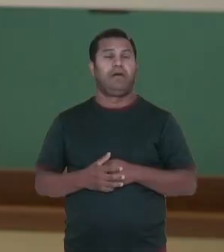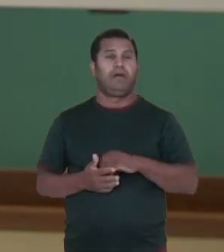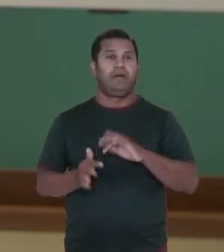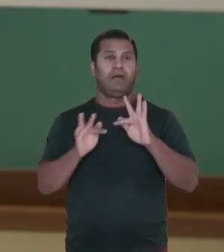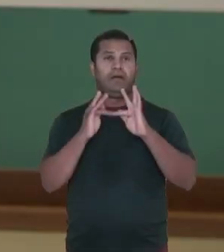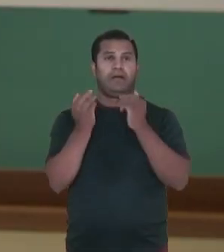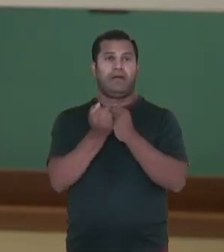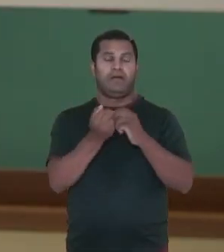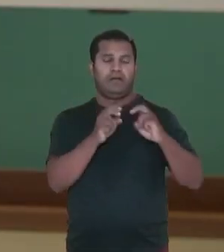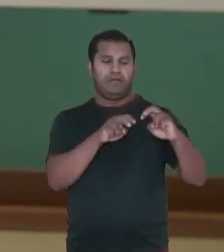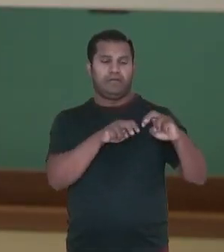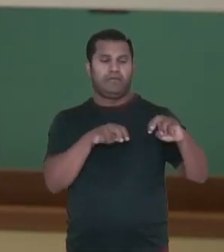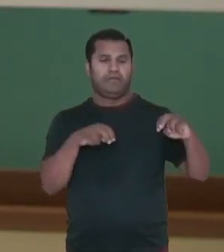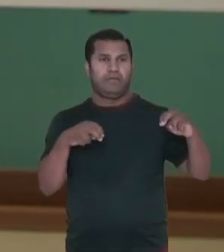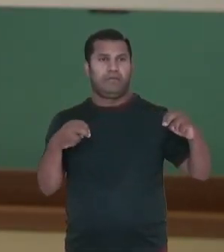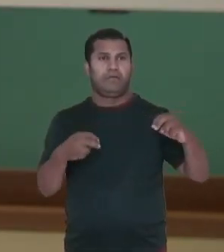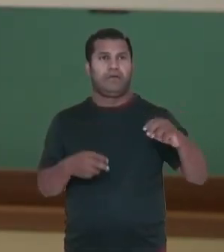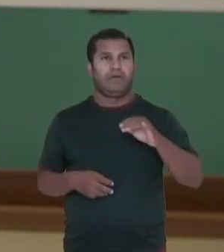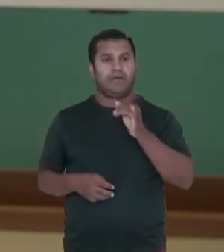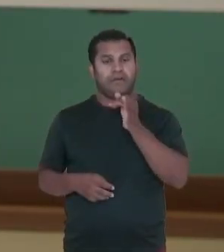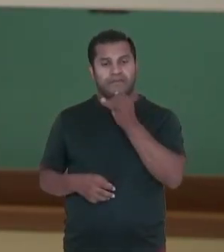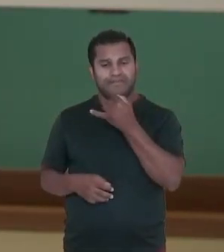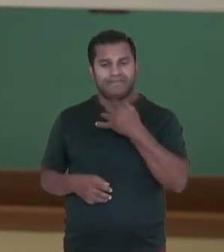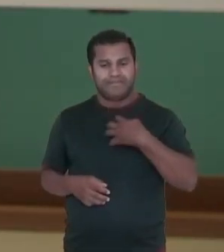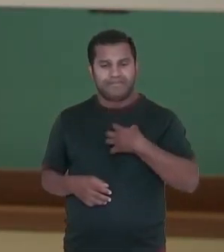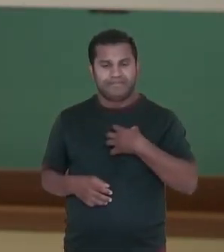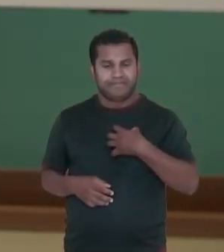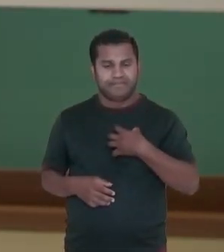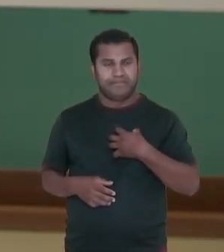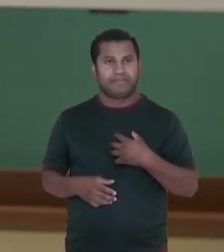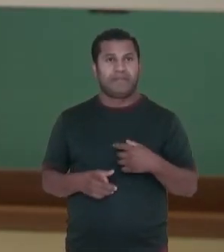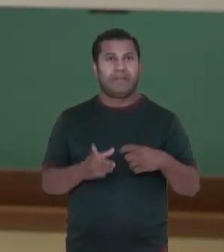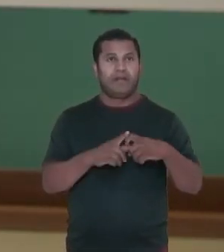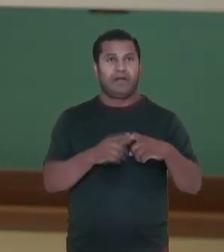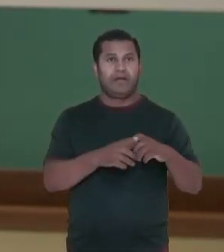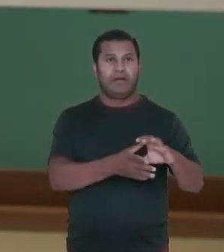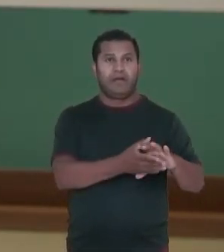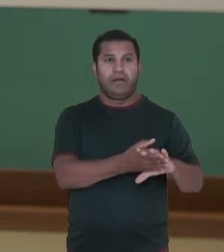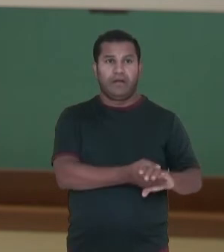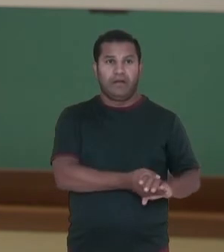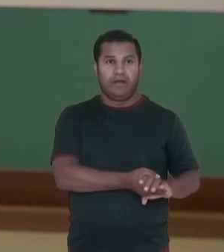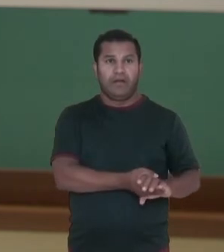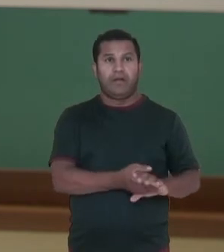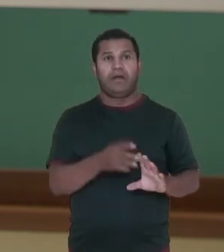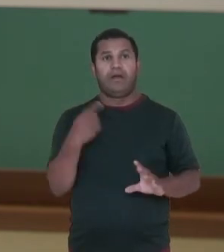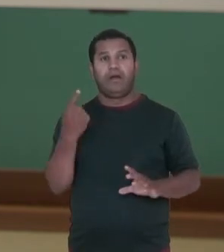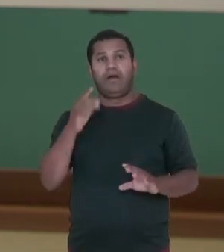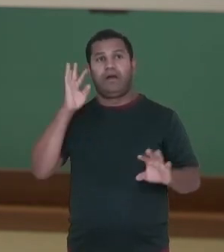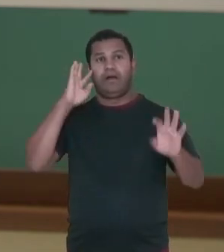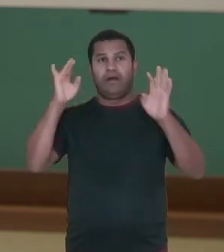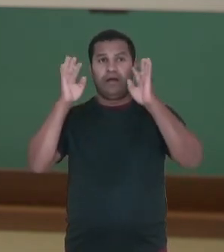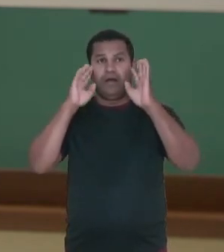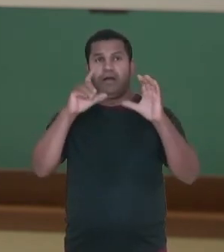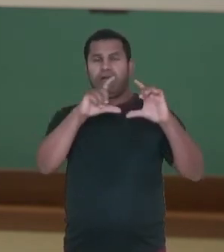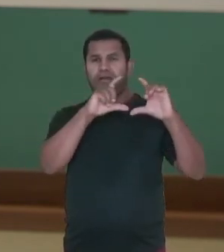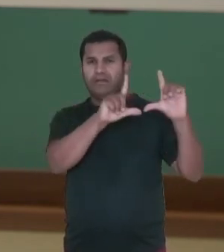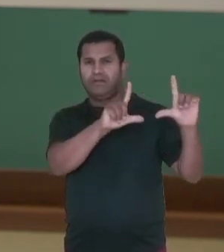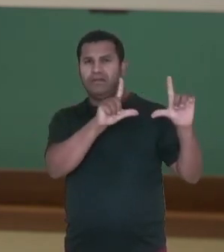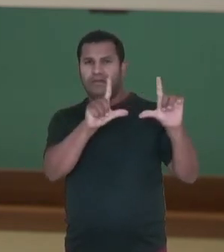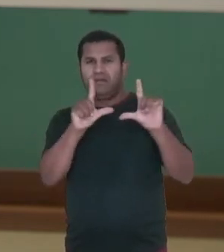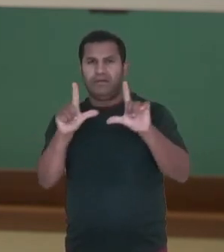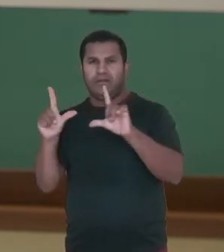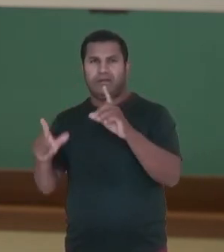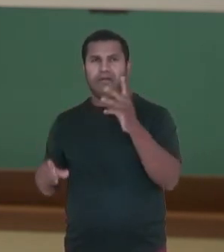tristes. O que que você pensa nessa imagem quando você olha esse GIF? Então, nós vamos compreender melhor nos próximos slides.